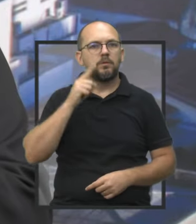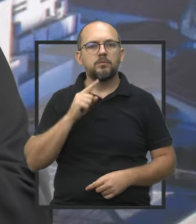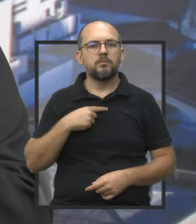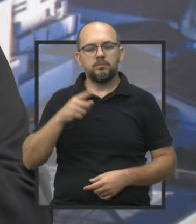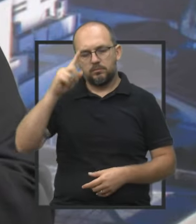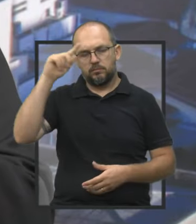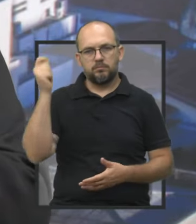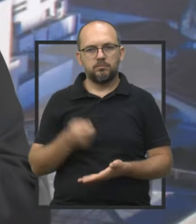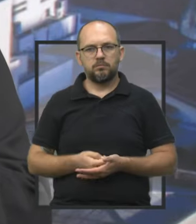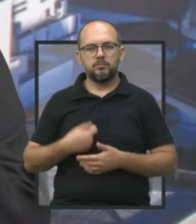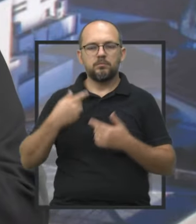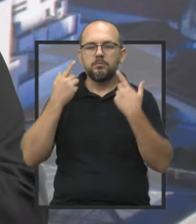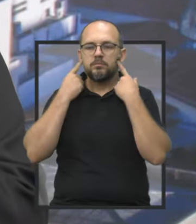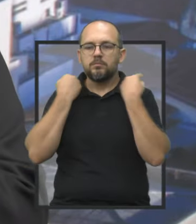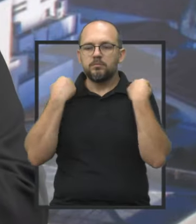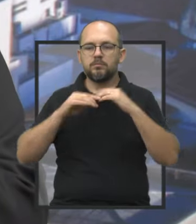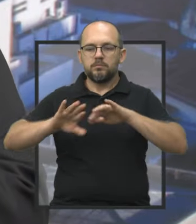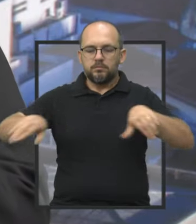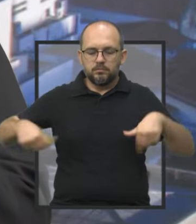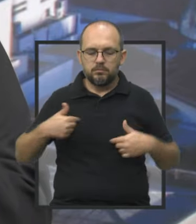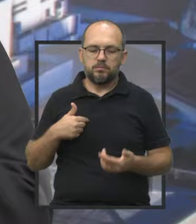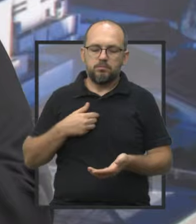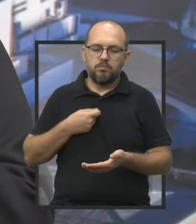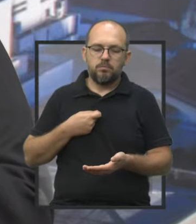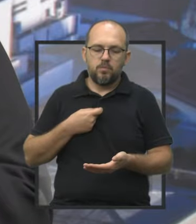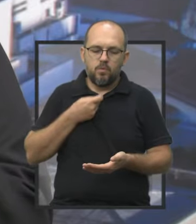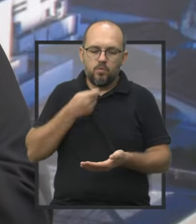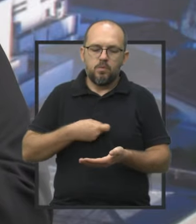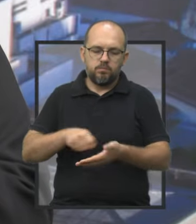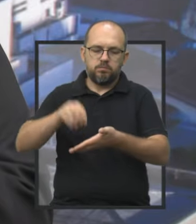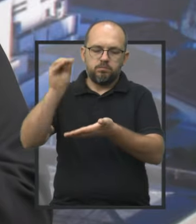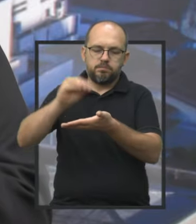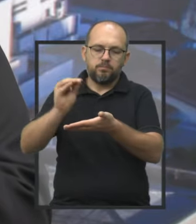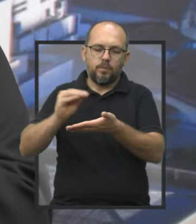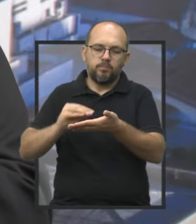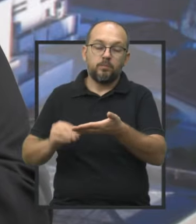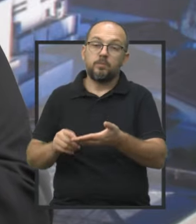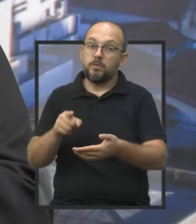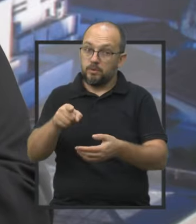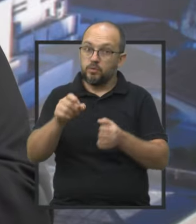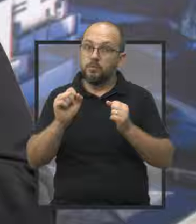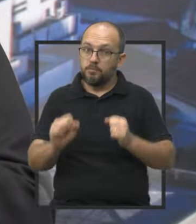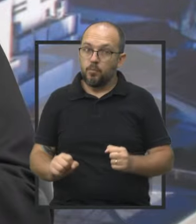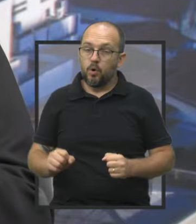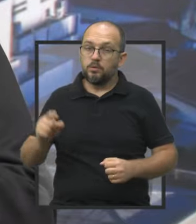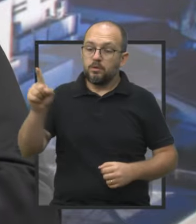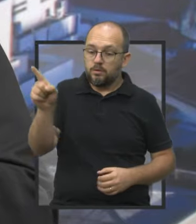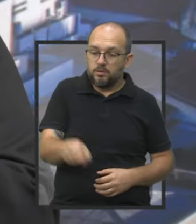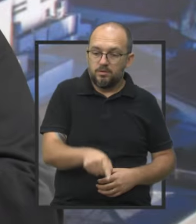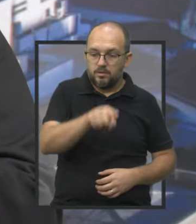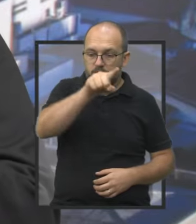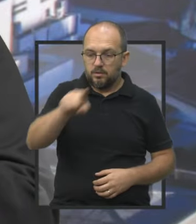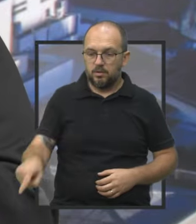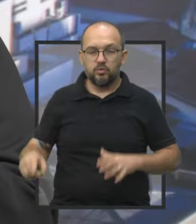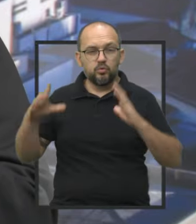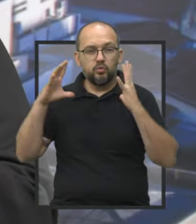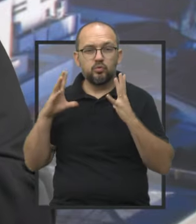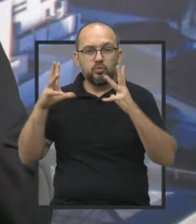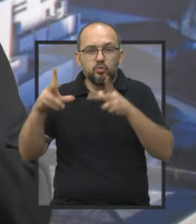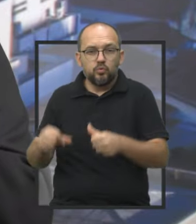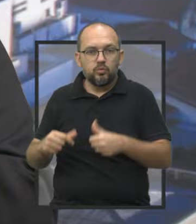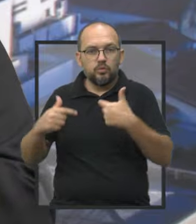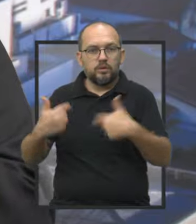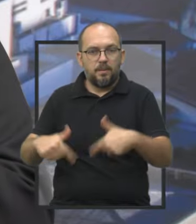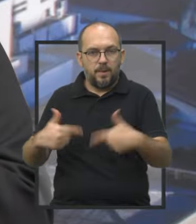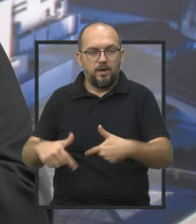não ouviu o colegiado, e acho que isso ao final pode resultar inclusive na nulidade de todo o nosso trabalho. De dizer,